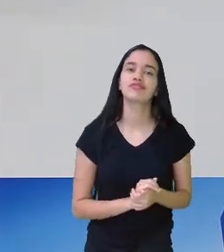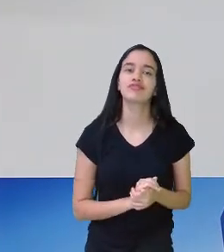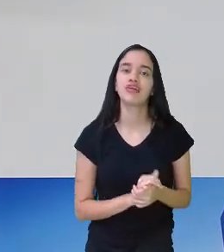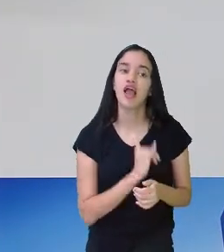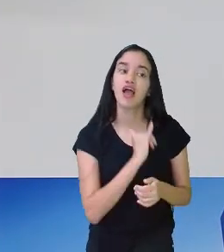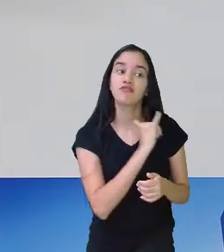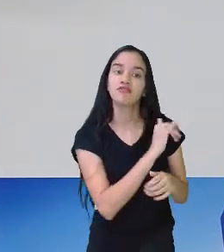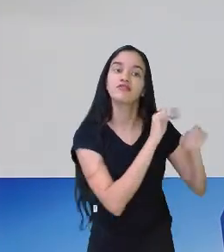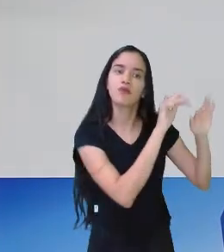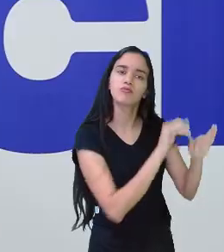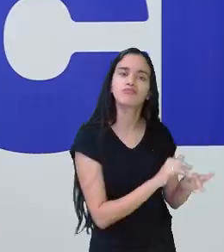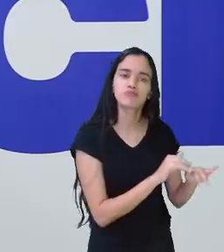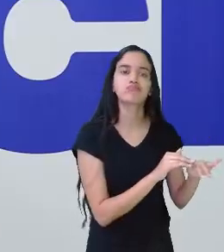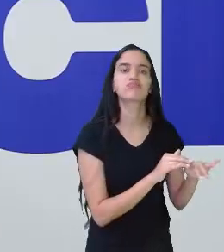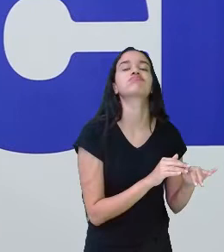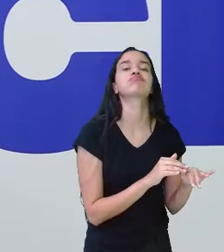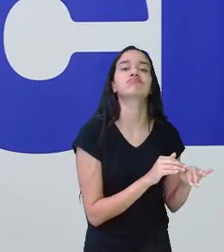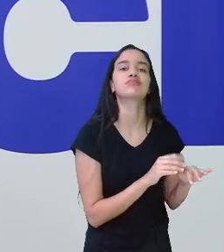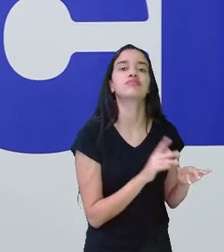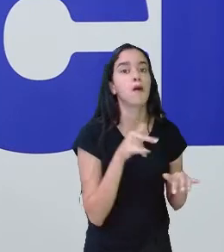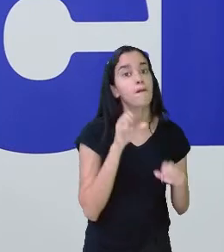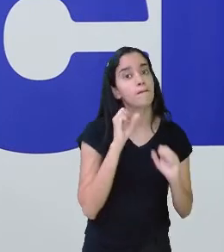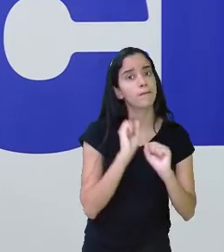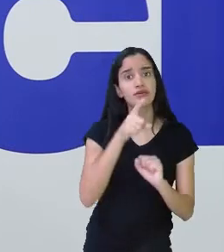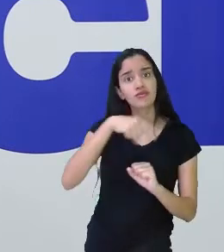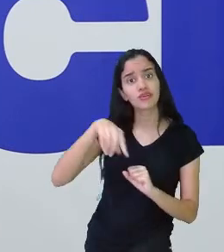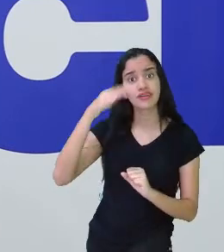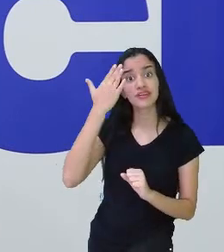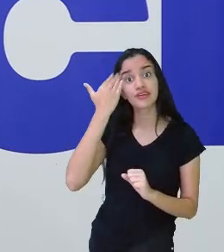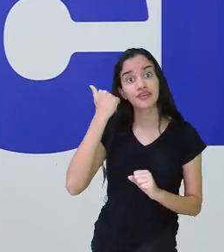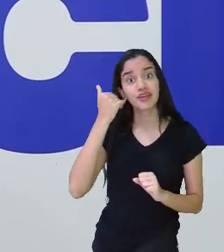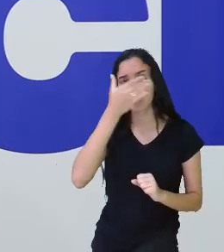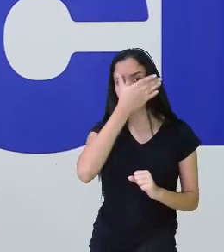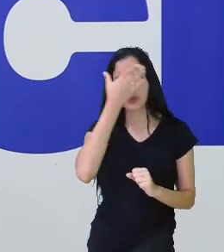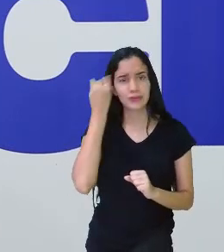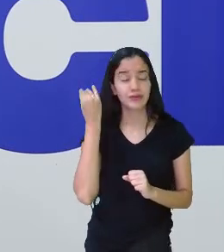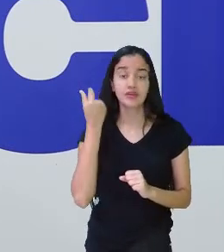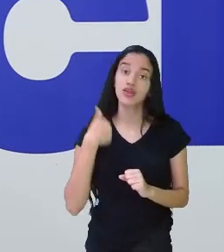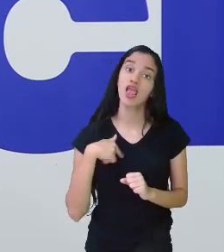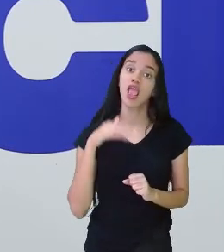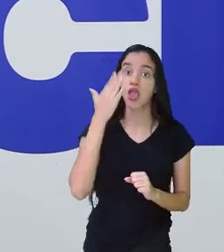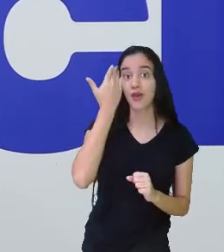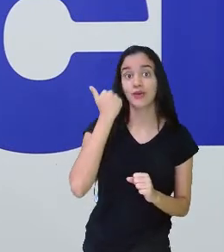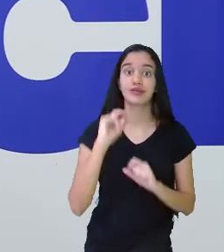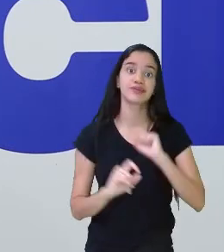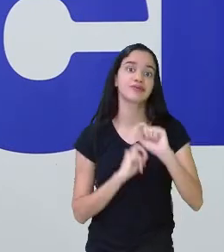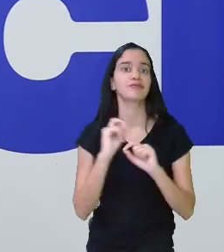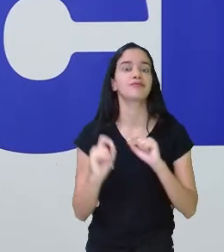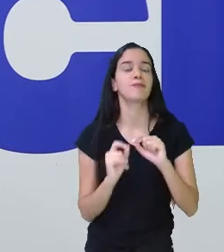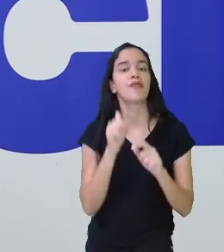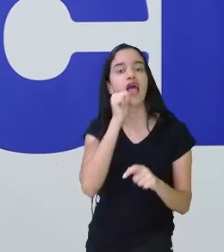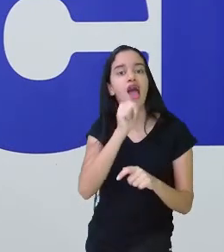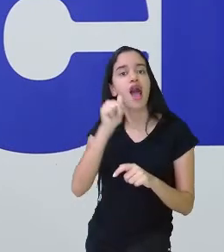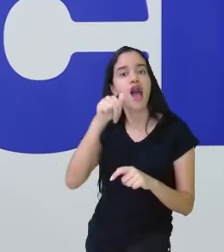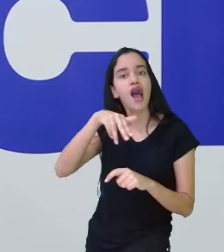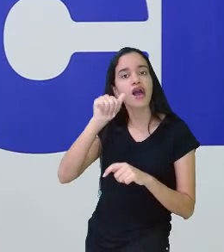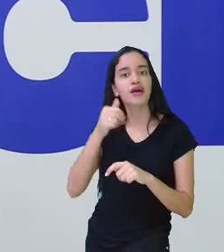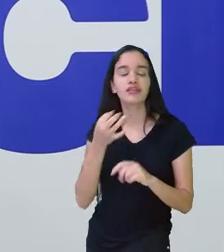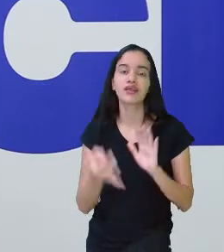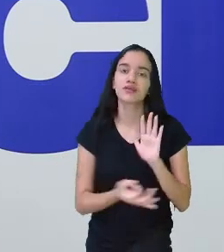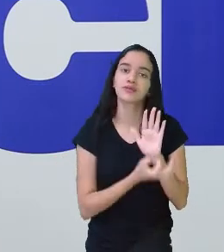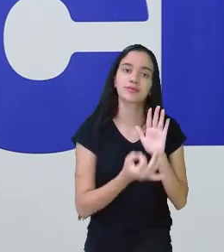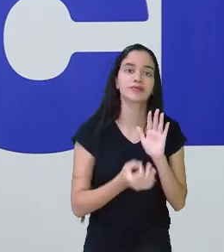sei, né, professora Márcia? Pode ser que eles tenham esquecido. Pois é, eu só sei que também aqui, ó, a Ana tá sugerindo